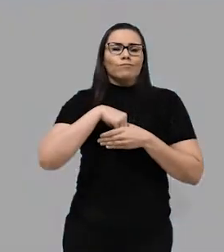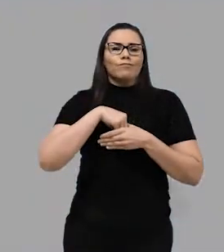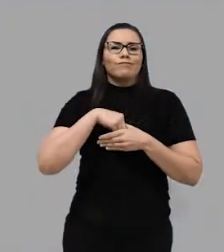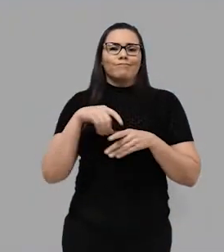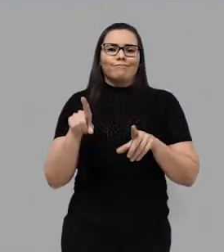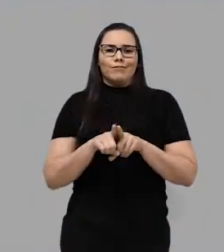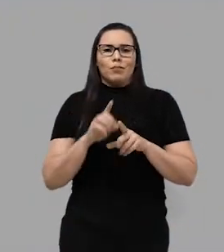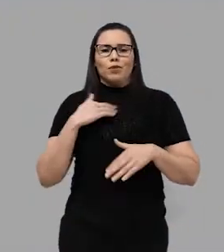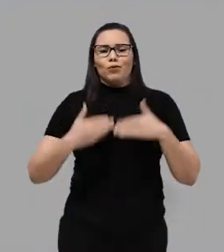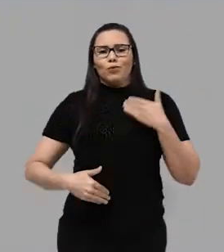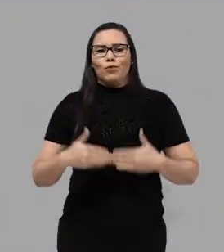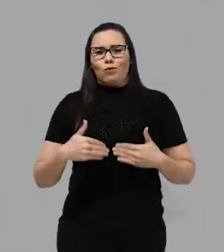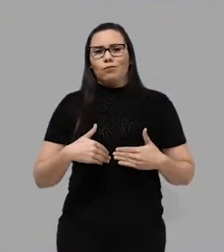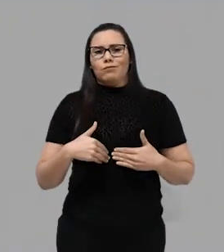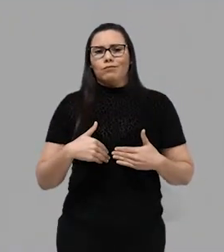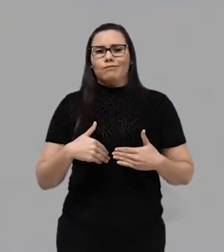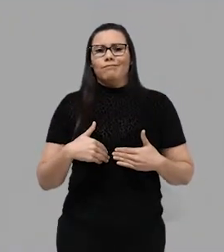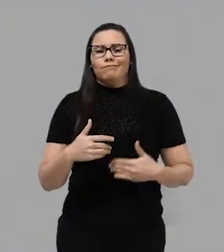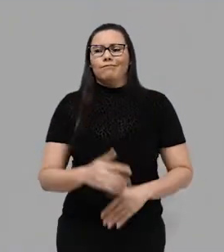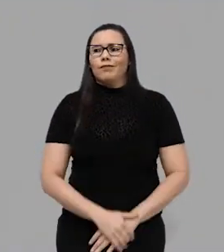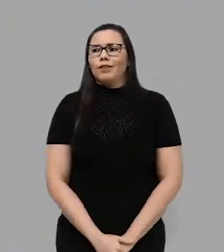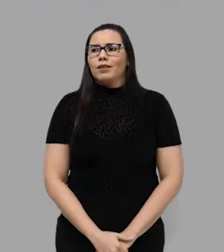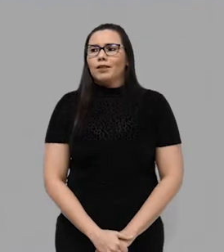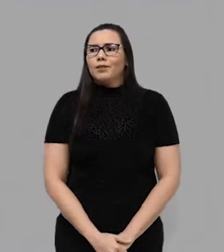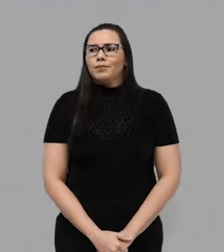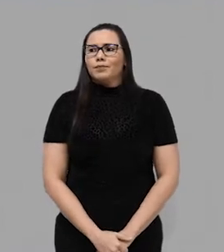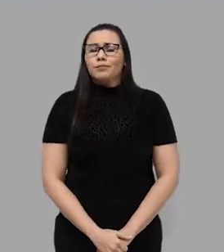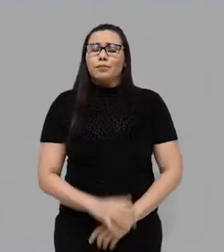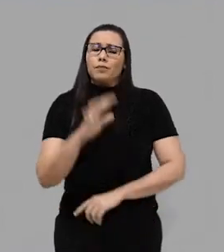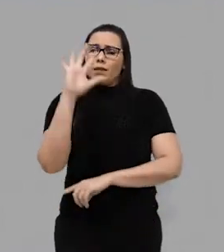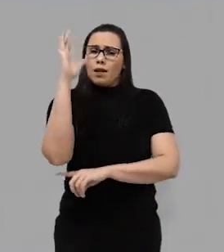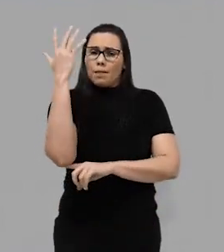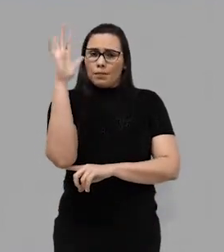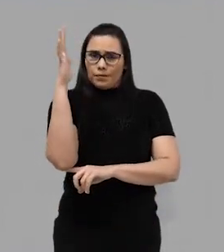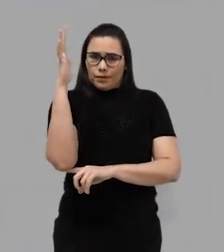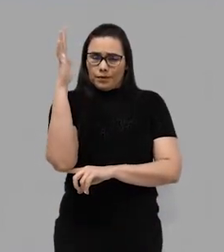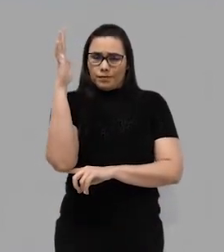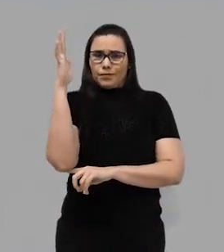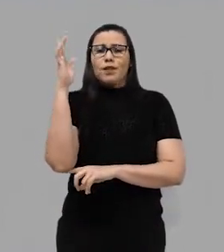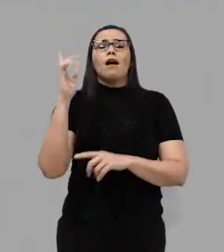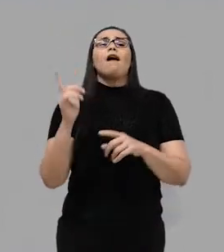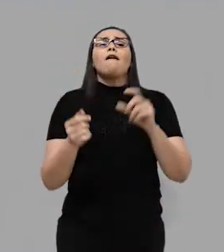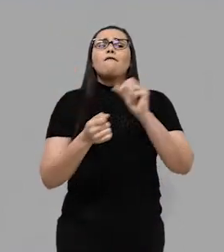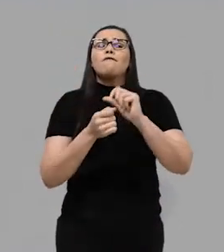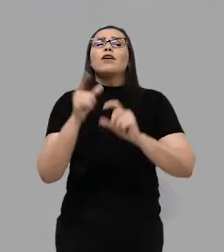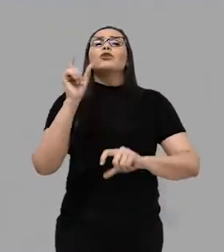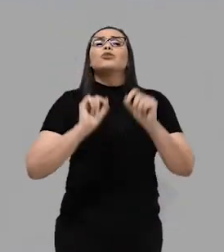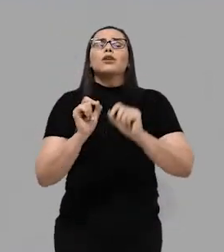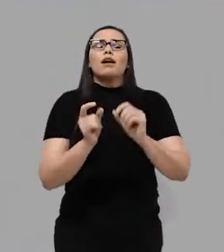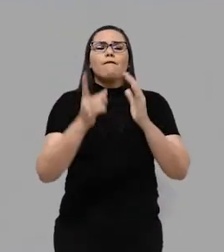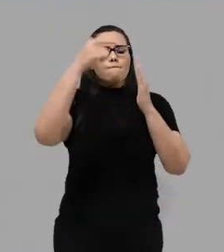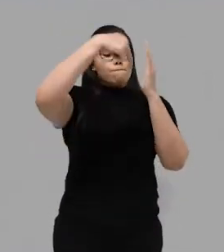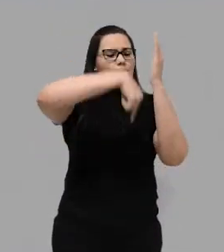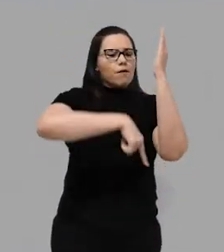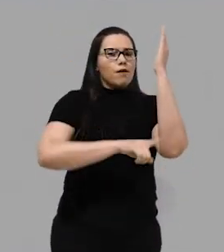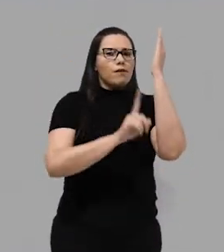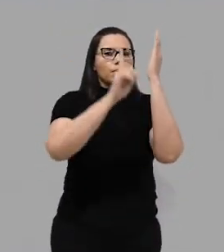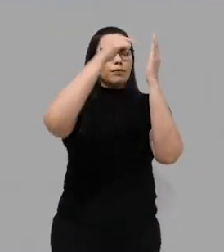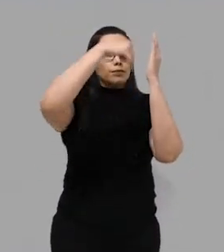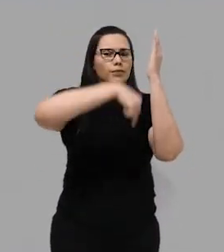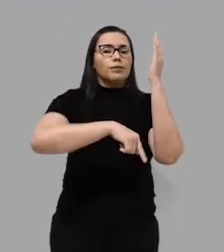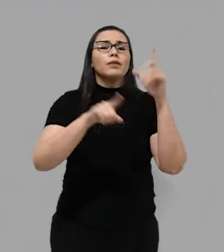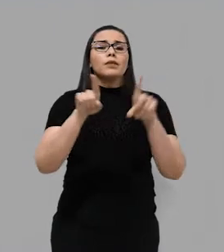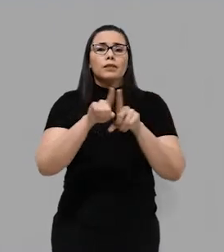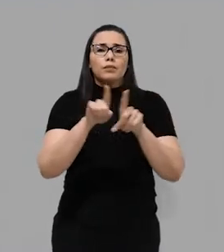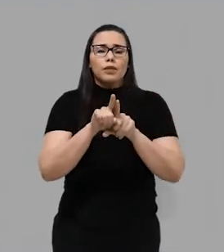gostaria de comentar com vocês. A planta ela faz tanto a fotossíntese quanto ela faz também a respiração